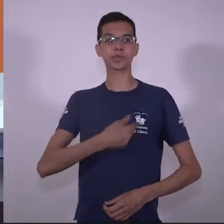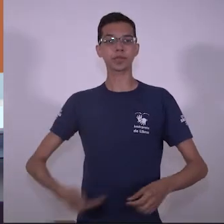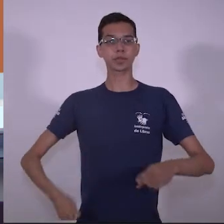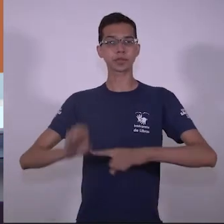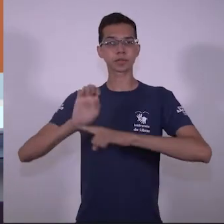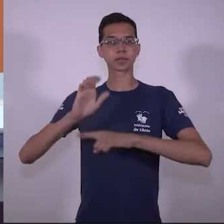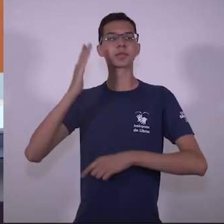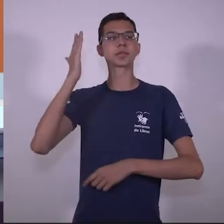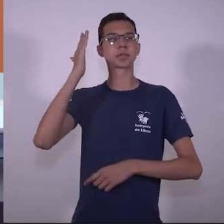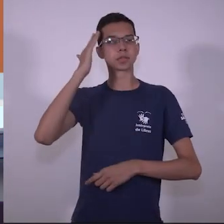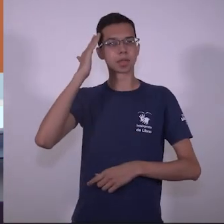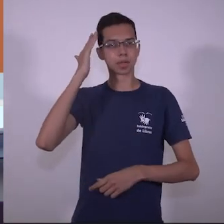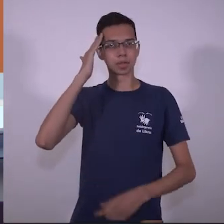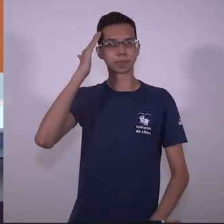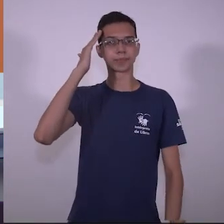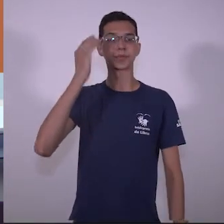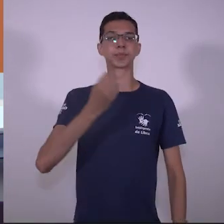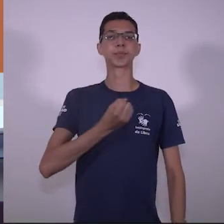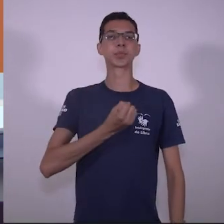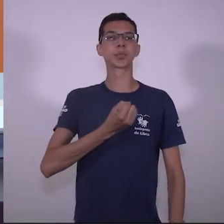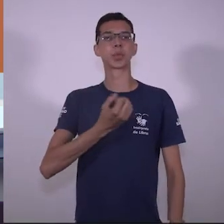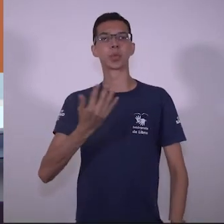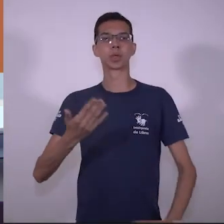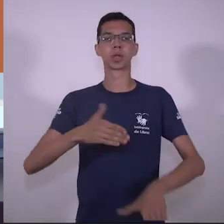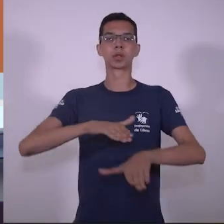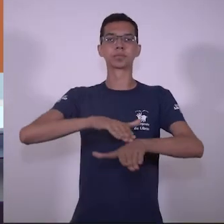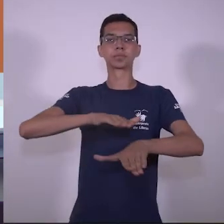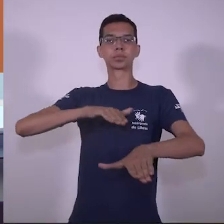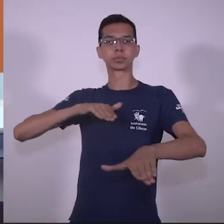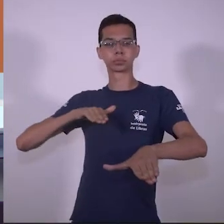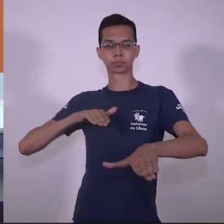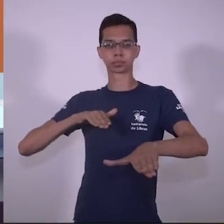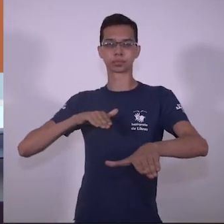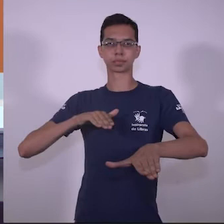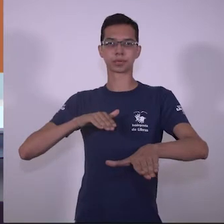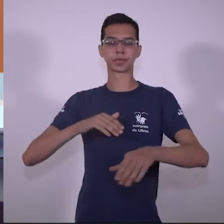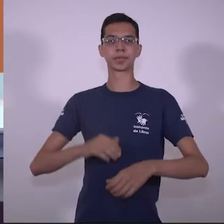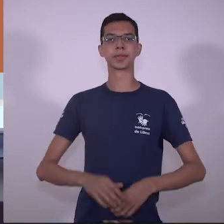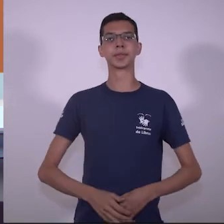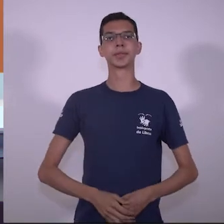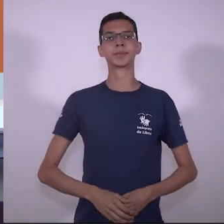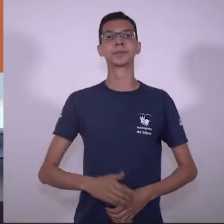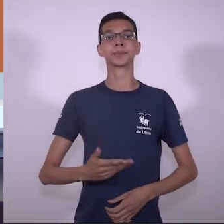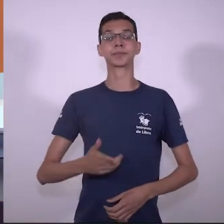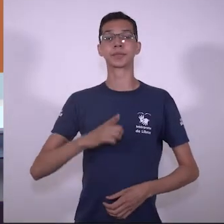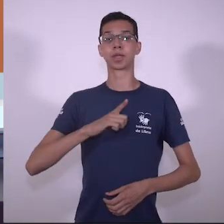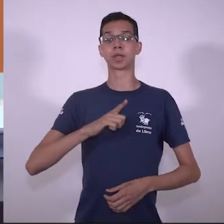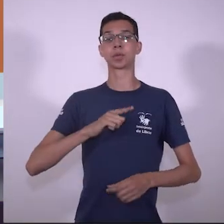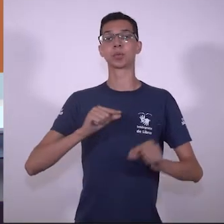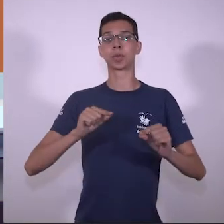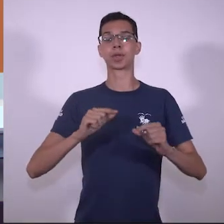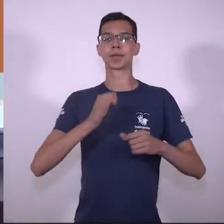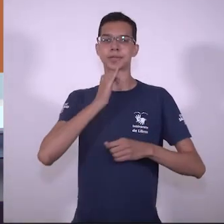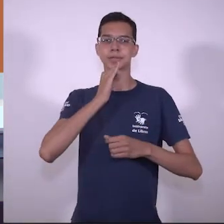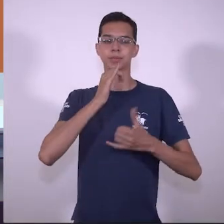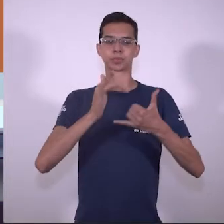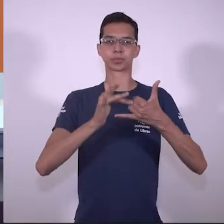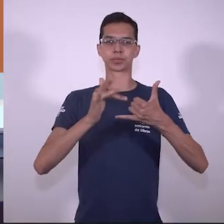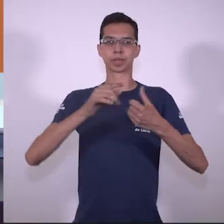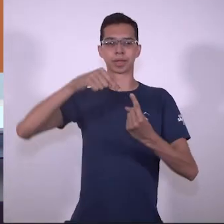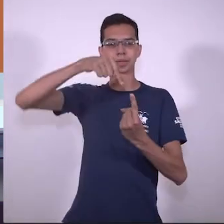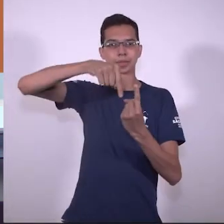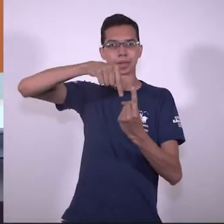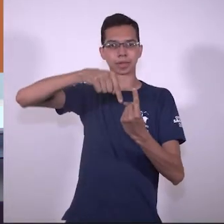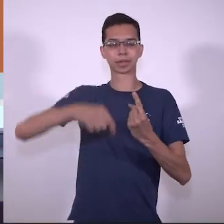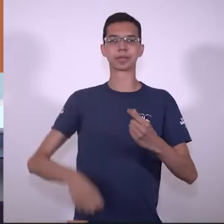questão do trânsito, né, do deslocamento do celular, possam apresentar esses números diferentes. Mas, de qualquer maneira,